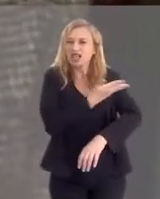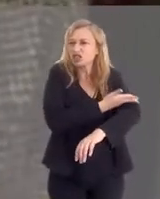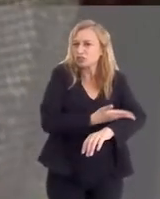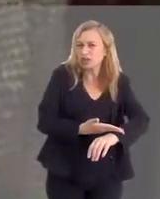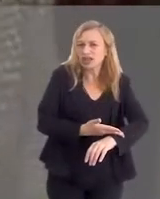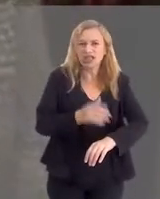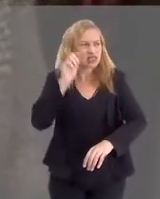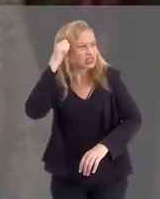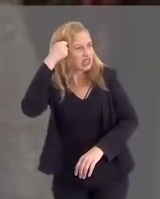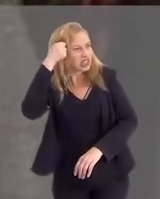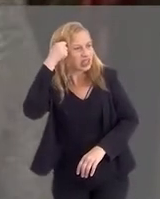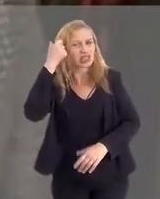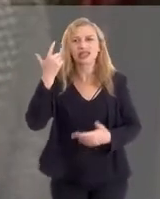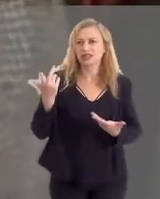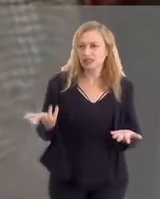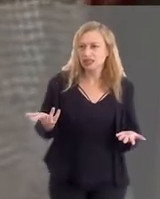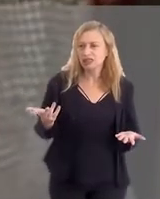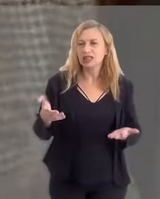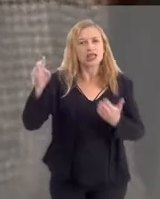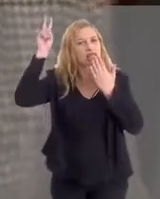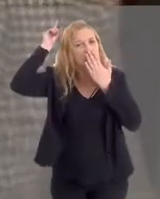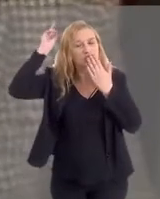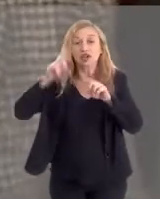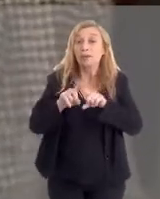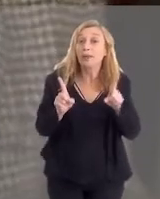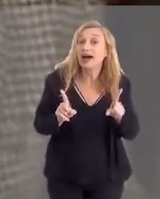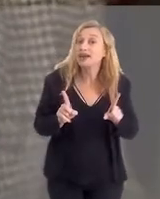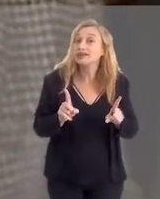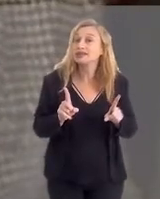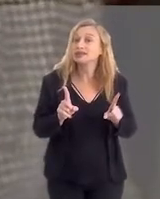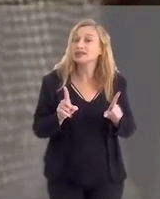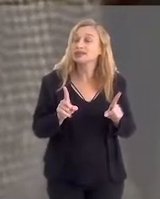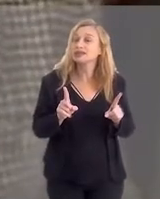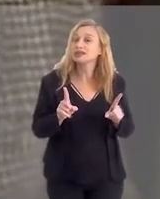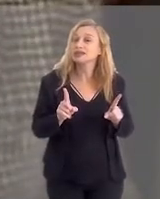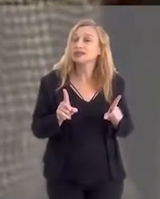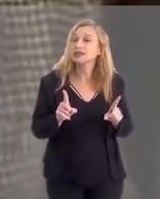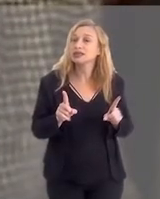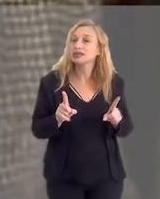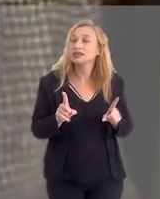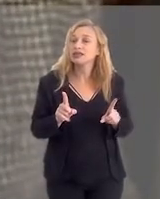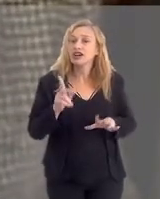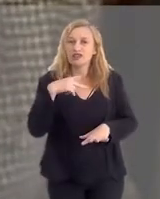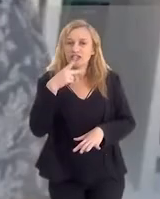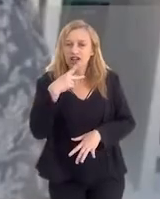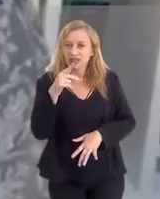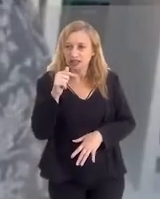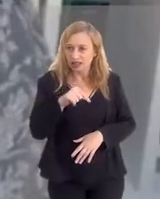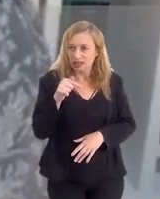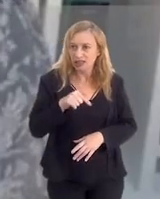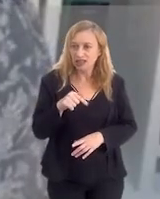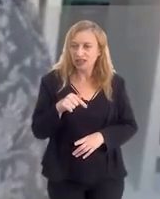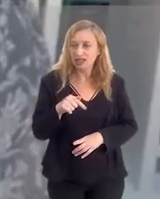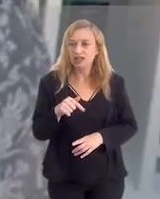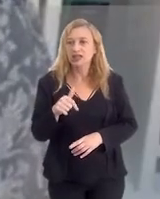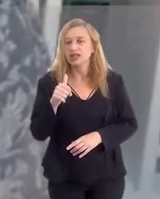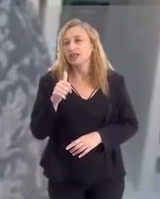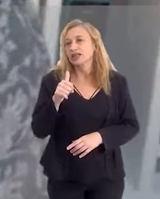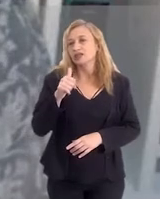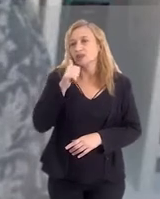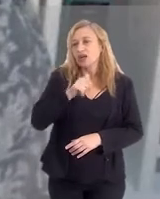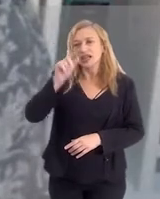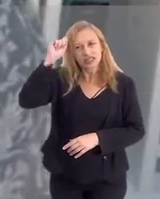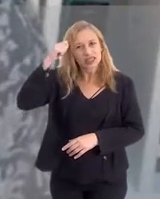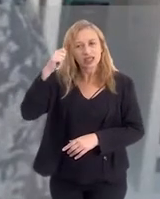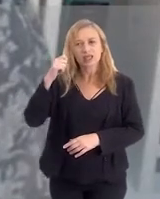né, brancas, negras, e até indígenas, mas... aqui falando, no caso das